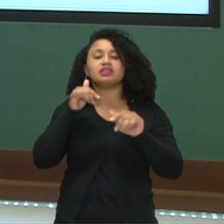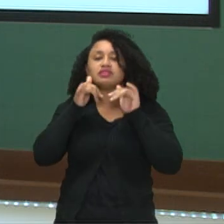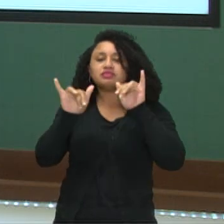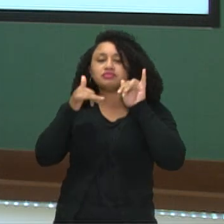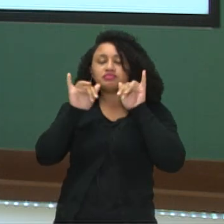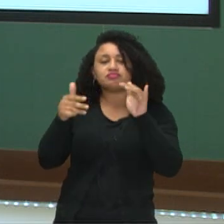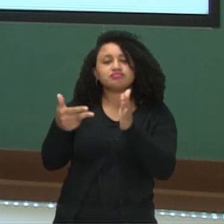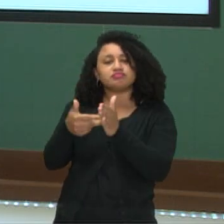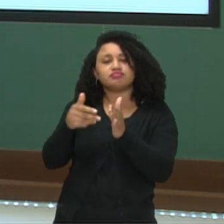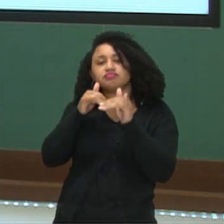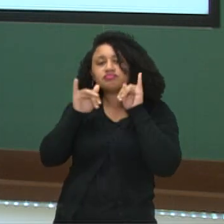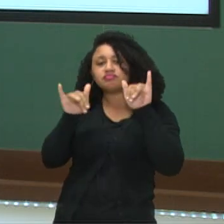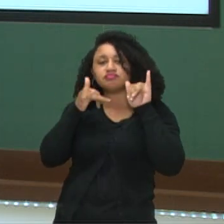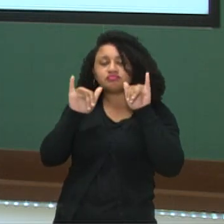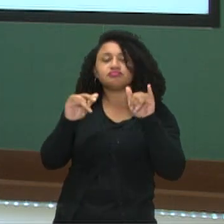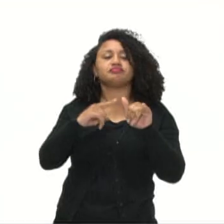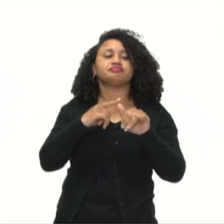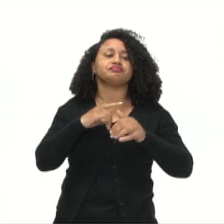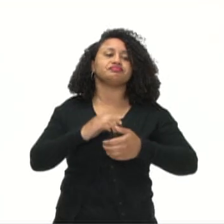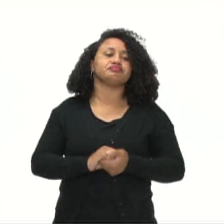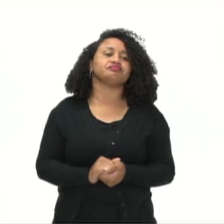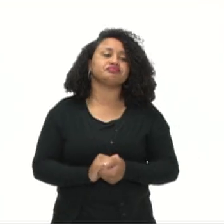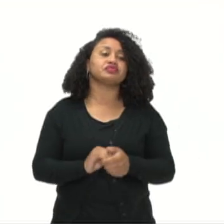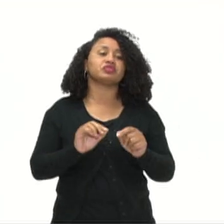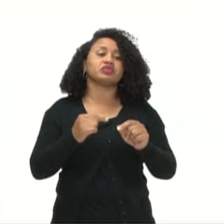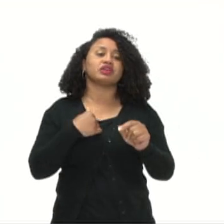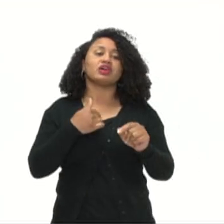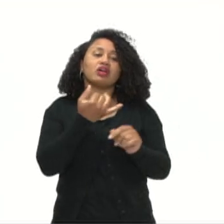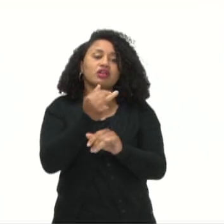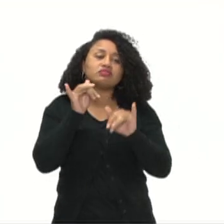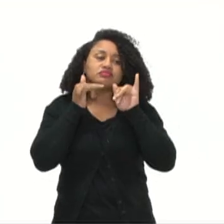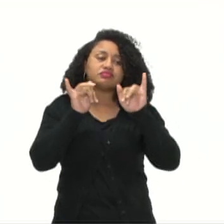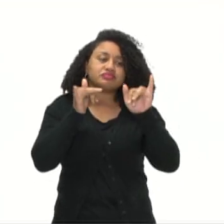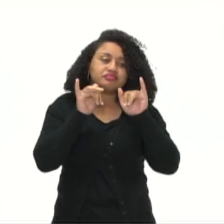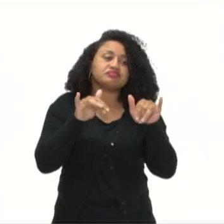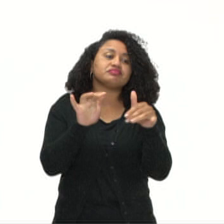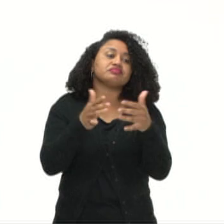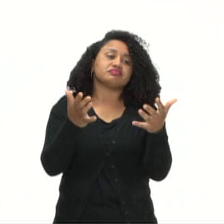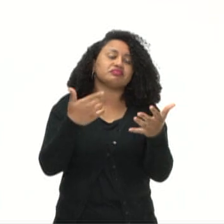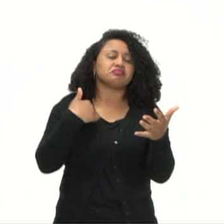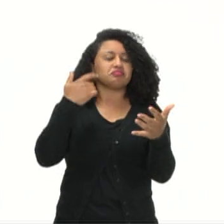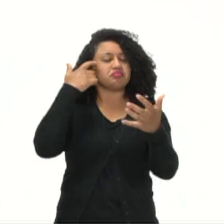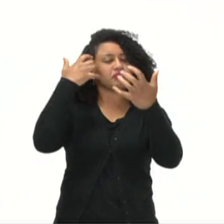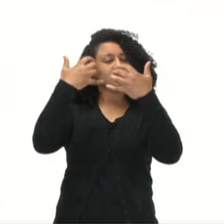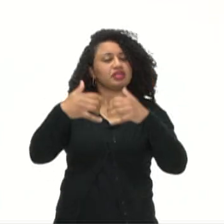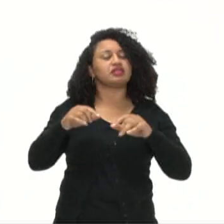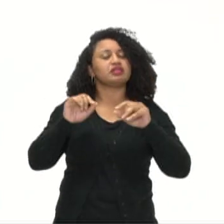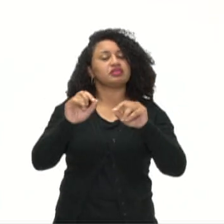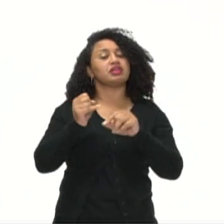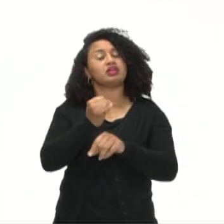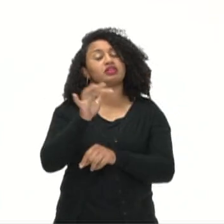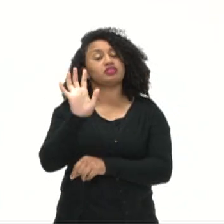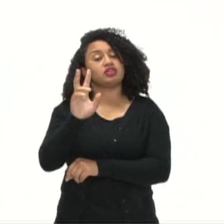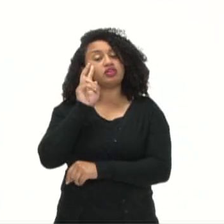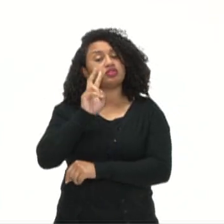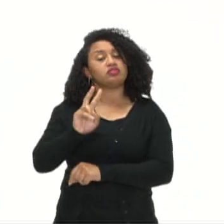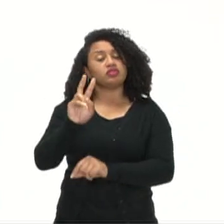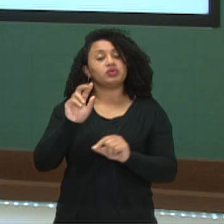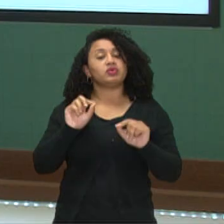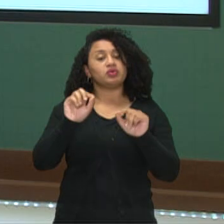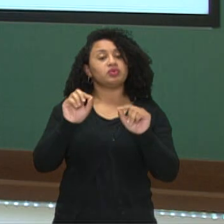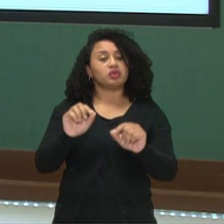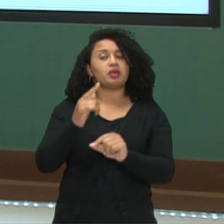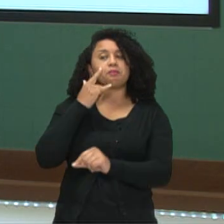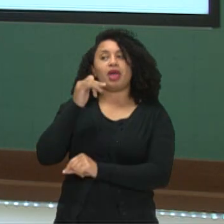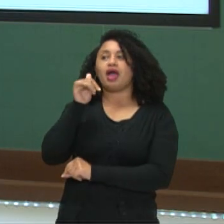nós interpretamos. São condensadores de carga. Condensar, pensa se alguém já viu o seu